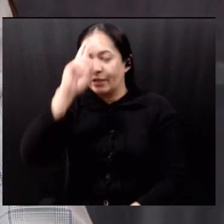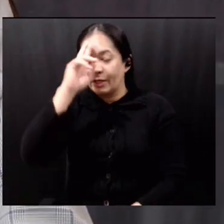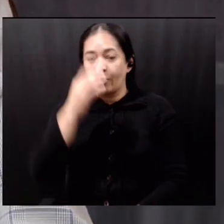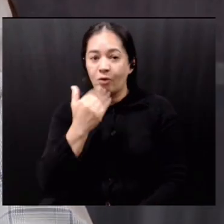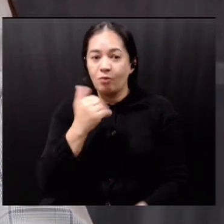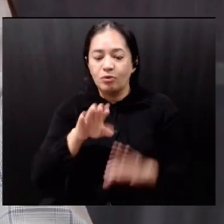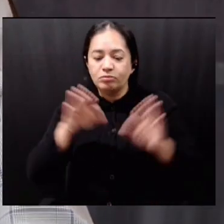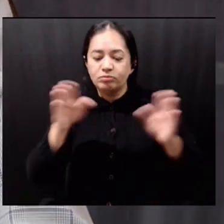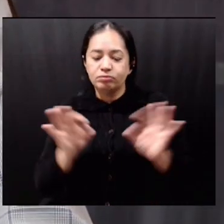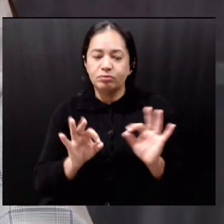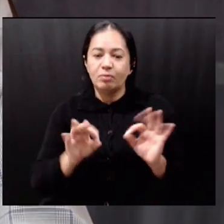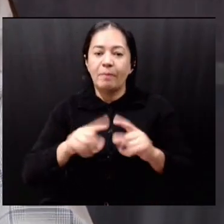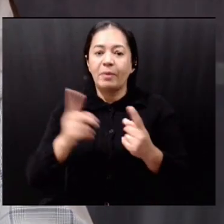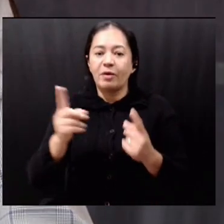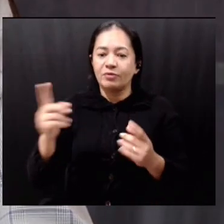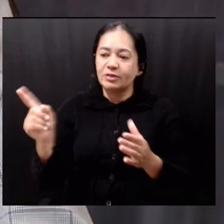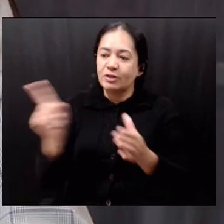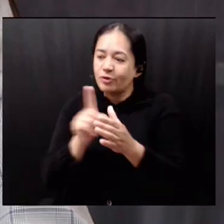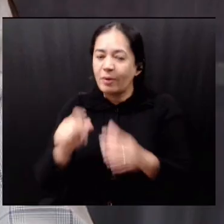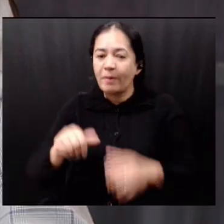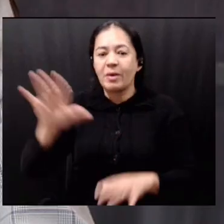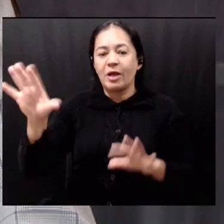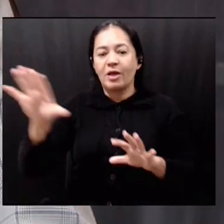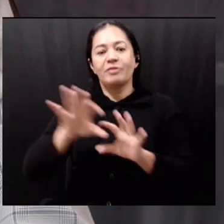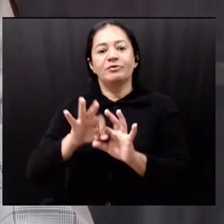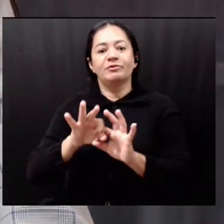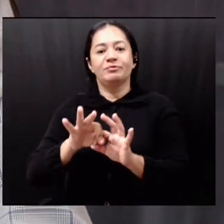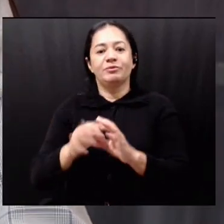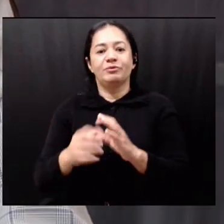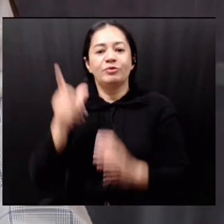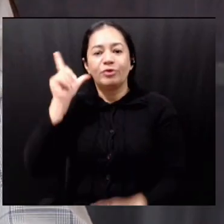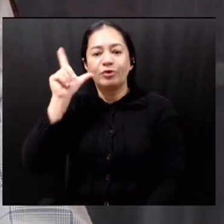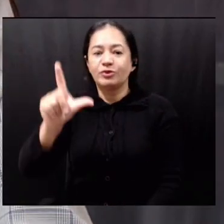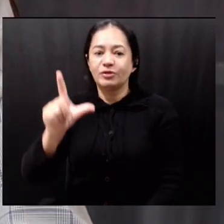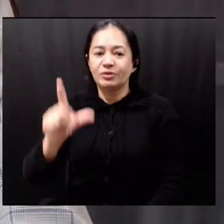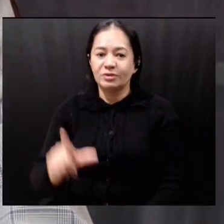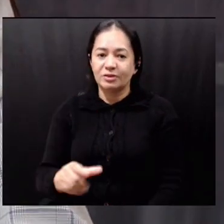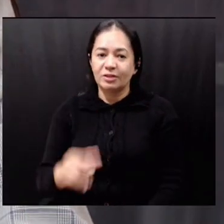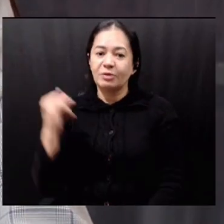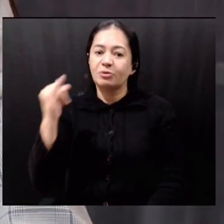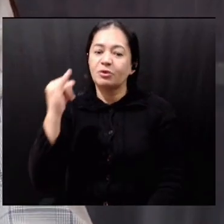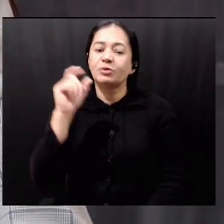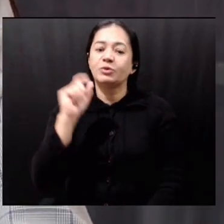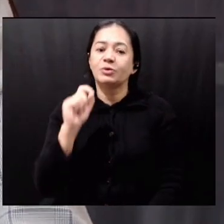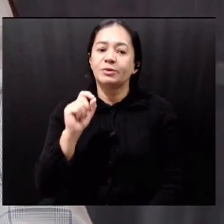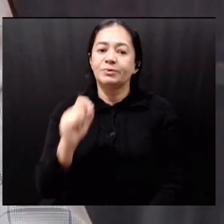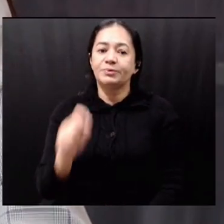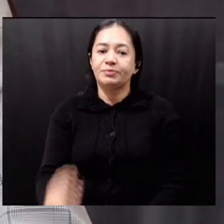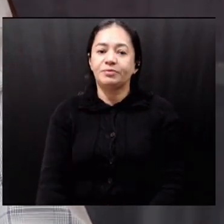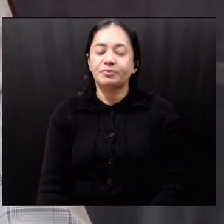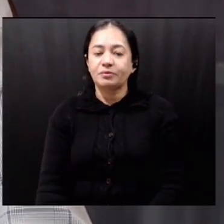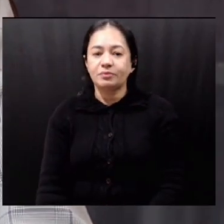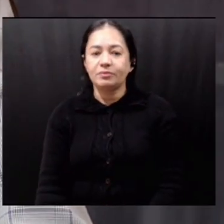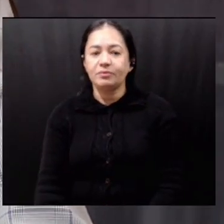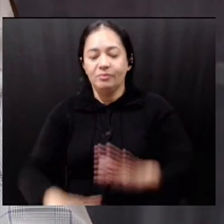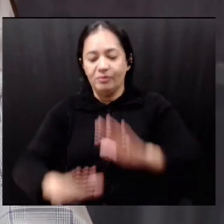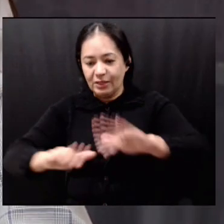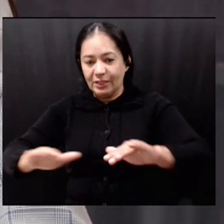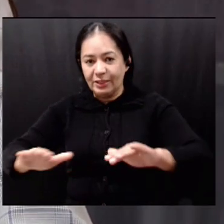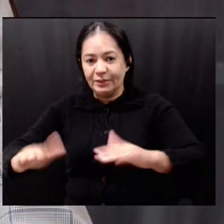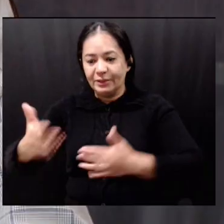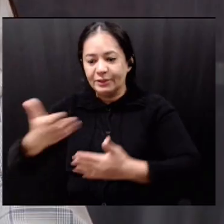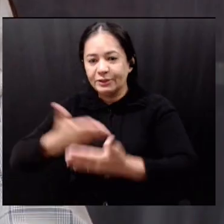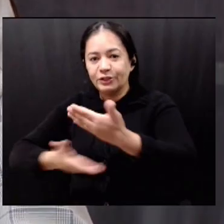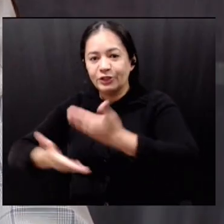mais você consegue criar esse vínculo, né? Eu acho que você trouxe uma Exato. coisa muito importante, assim, de quando a criança, ela tem essa troca com os pais, ela